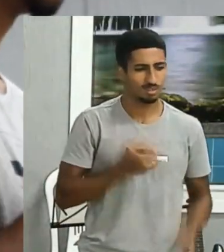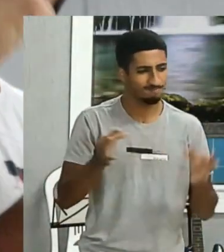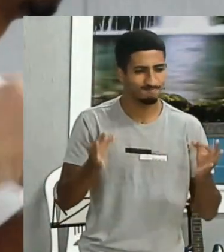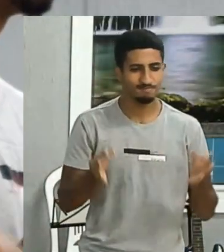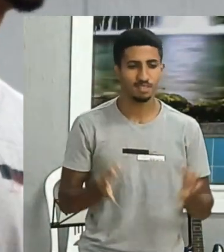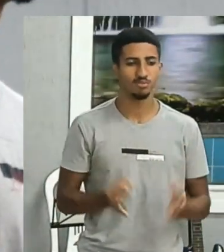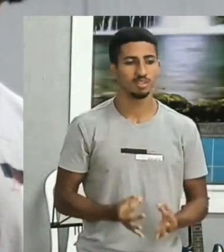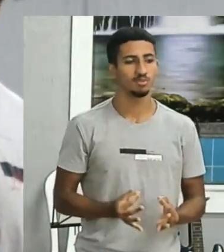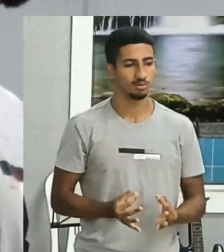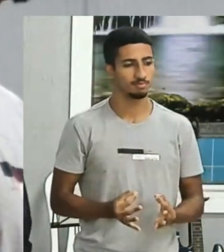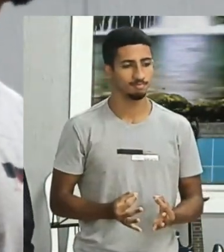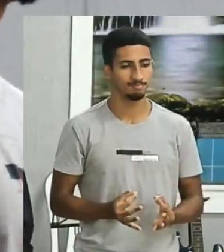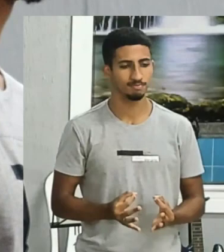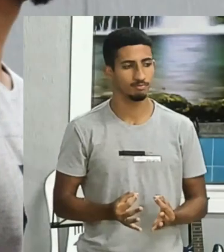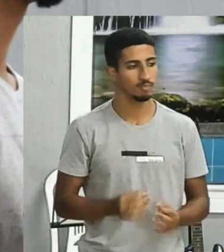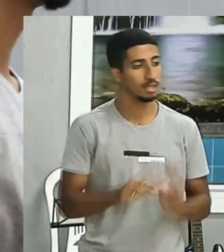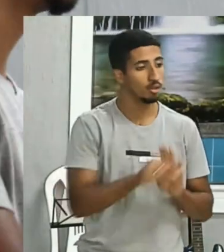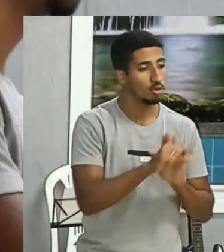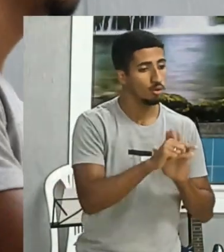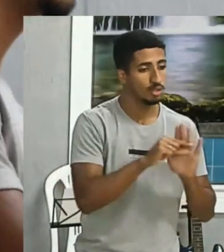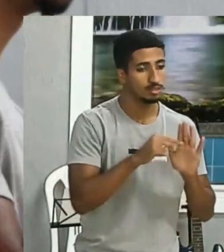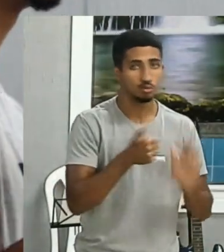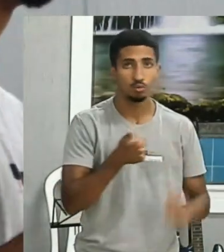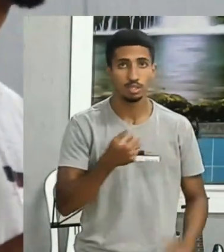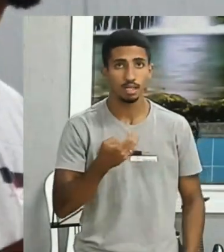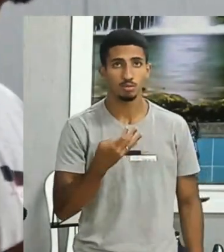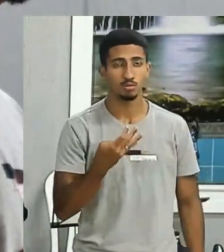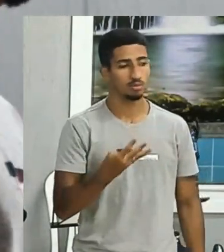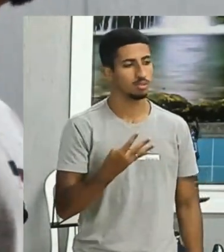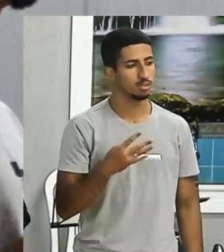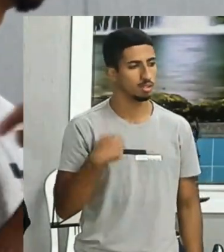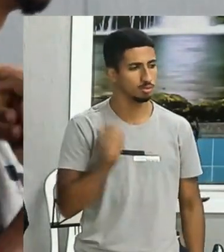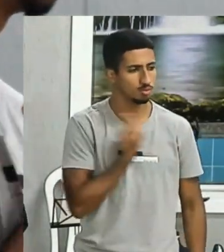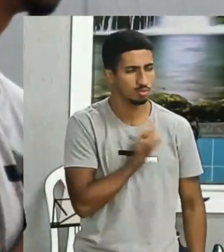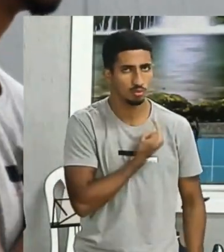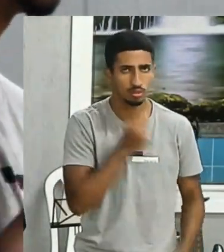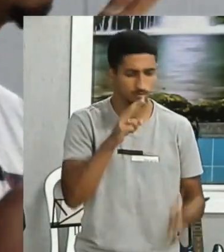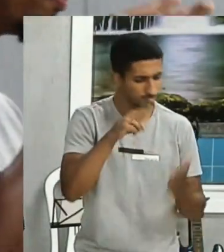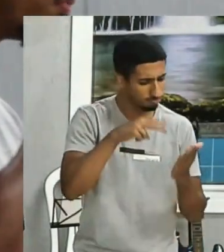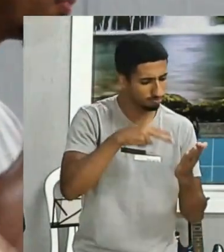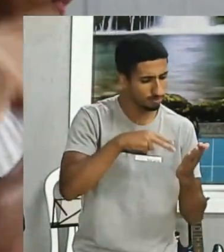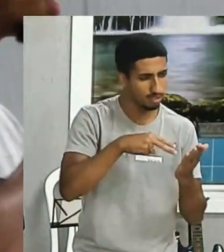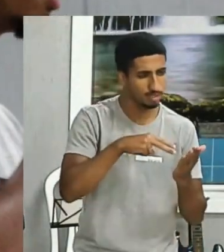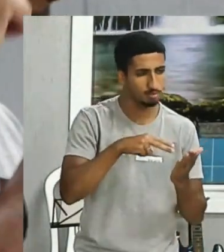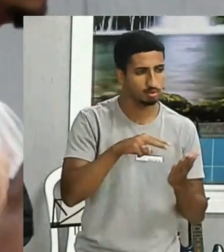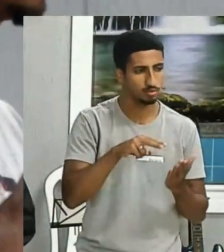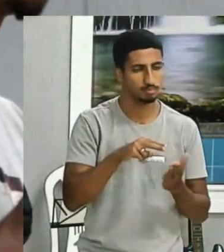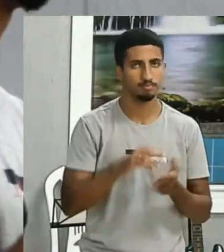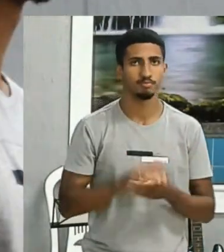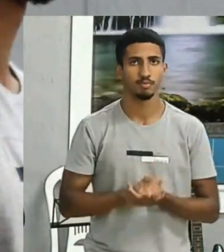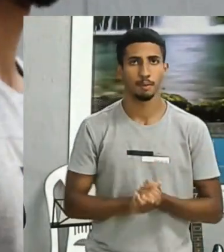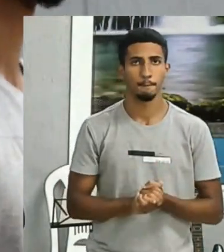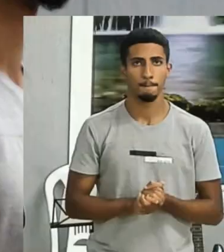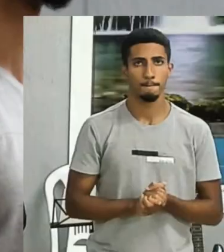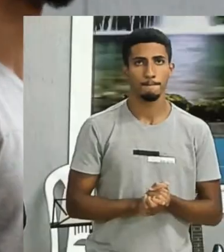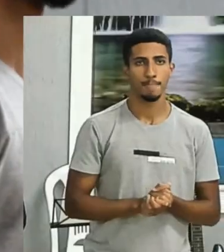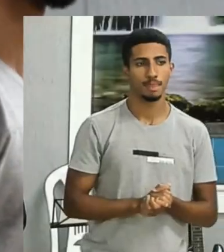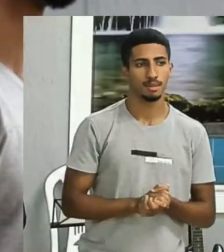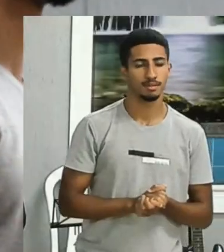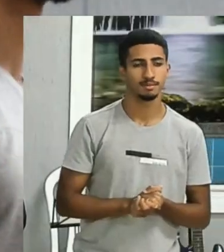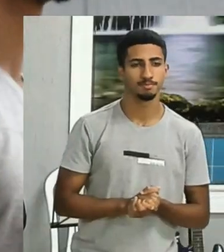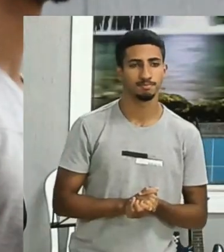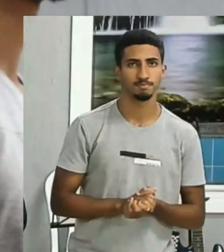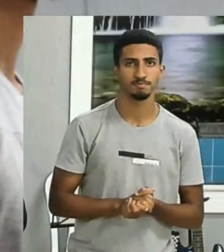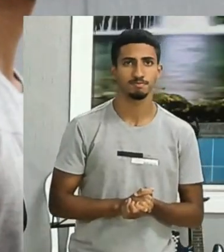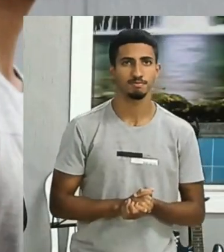No versículo 14, nós encontramos assim, pode deixar aquela na tabela,